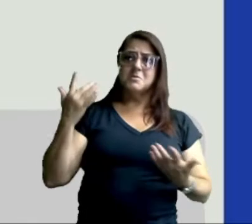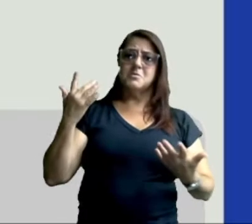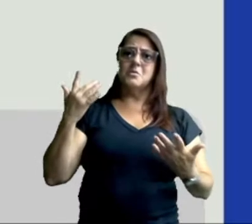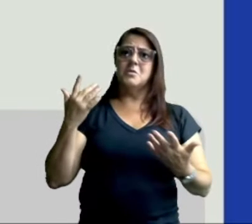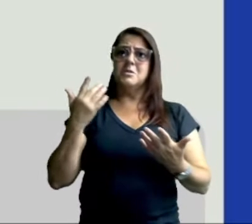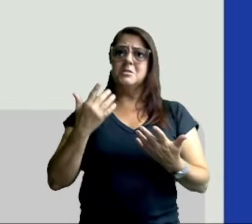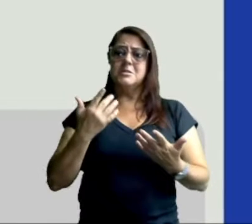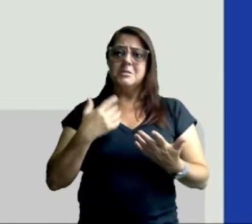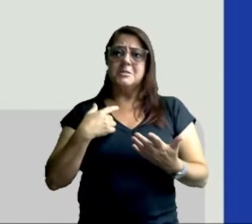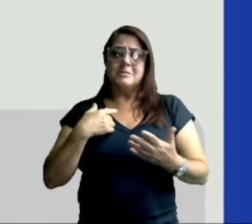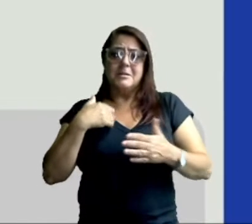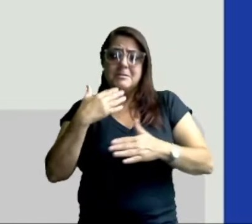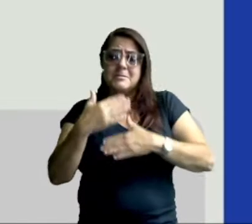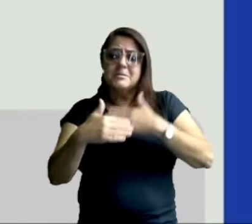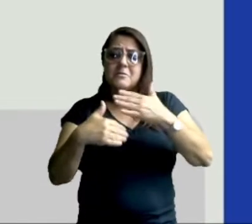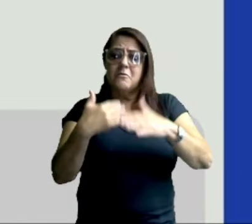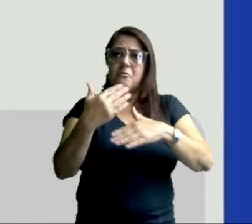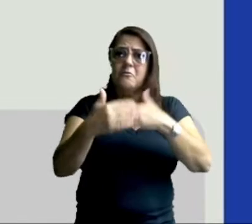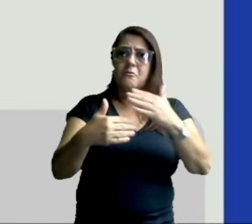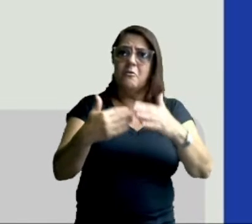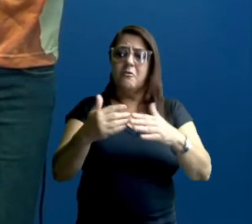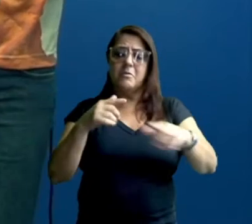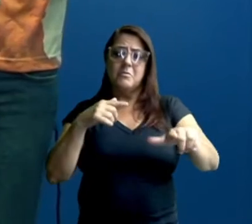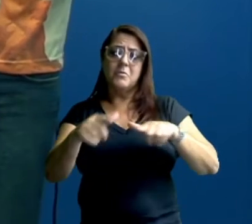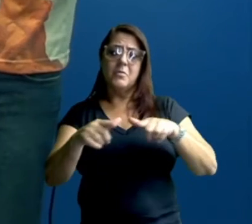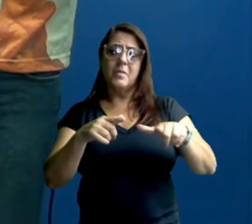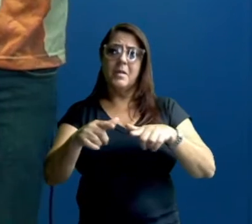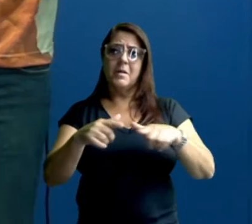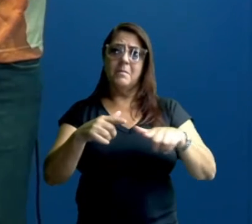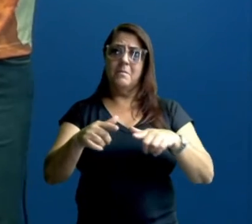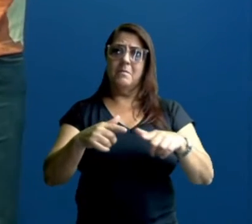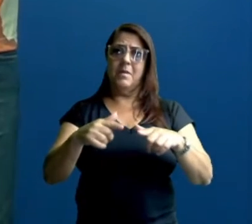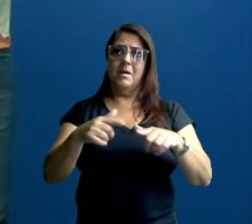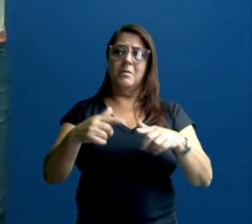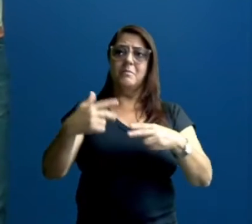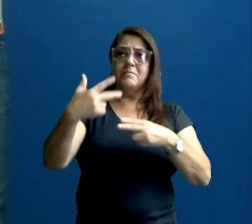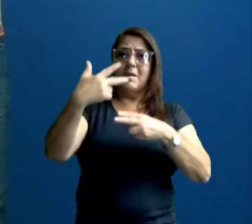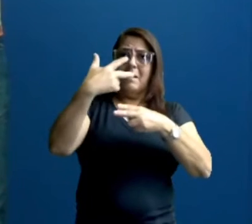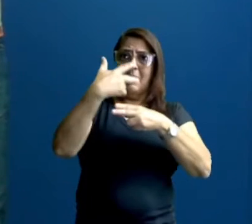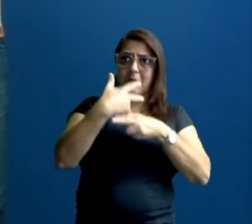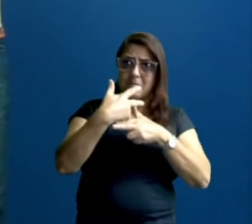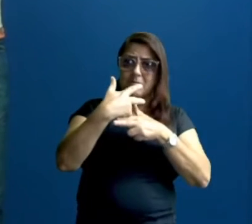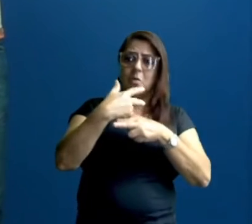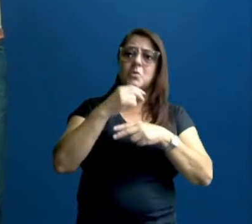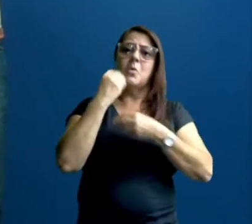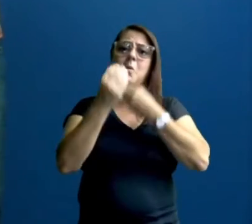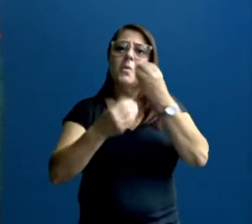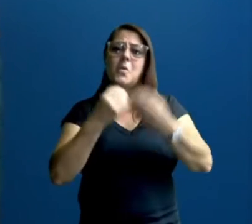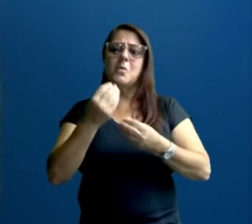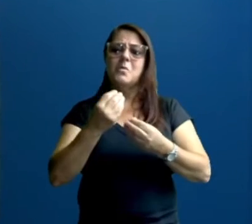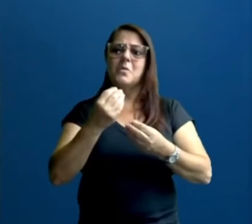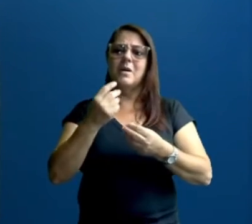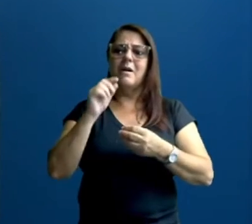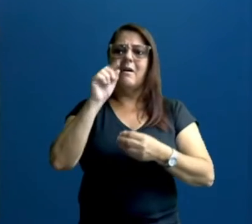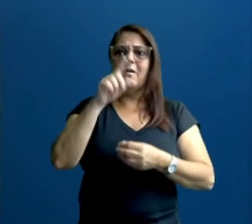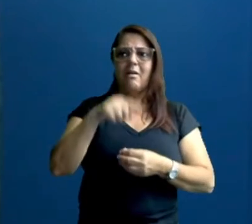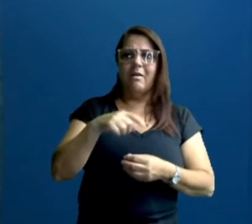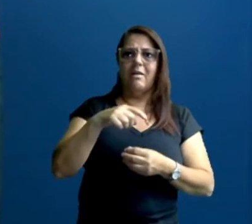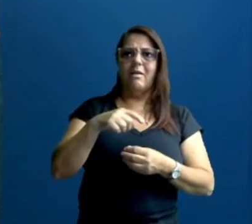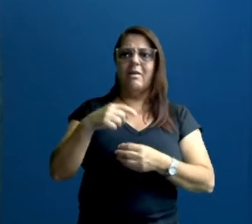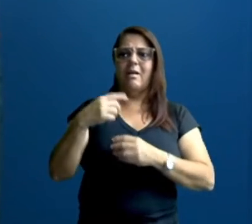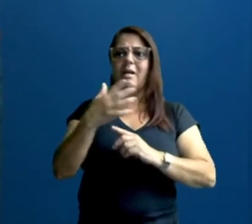acabam, né, estão desenvolvendo atividades de maneira remota. E isso é tido graças aos